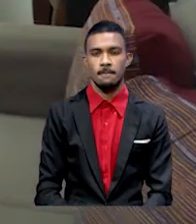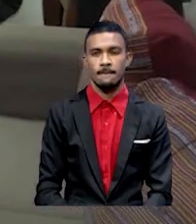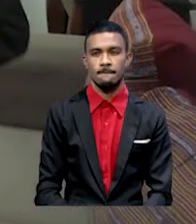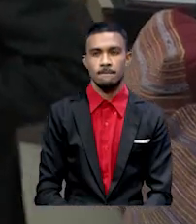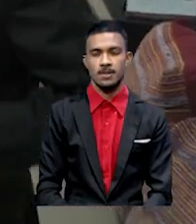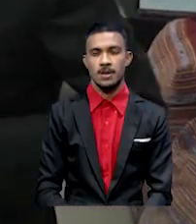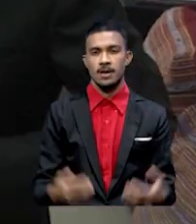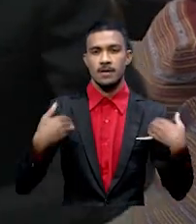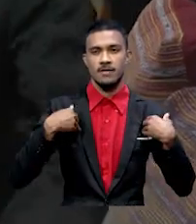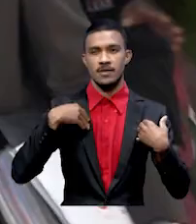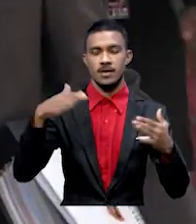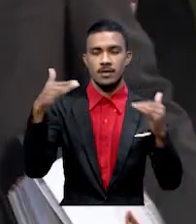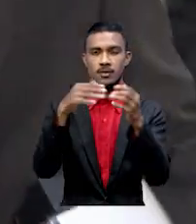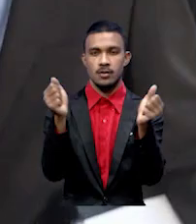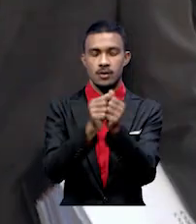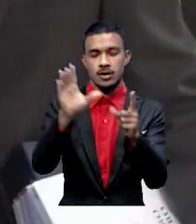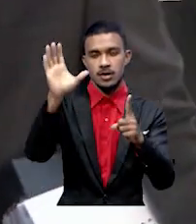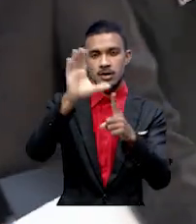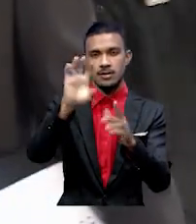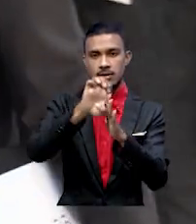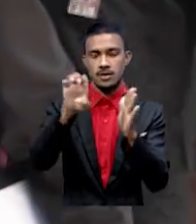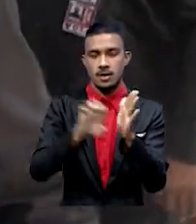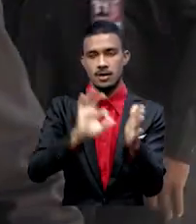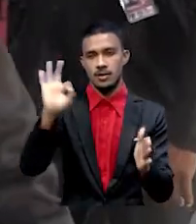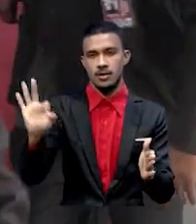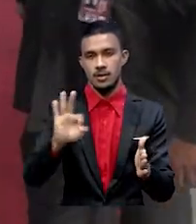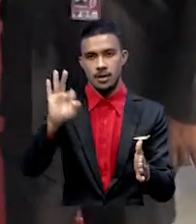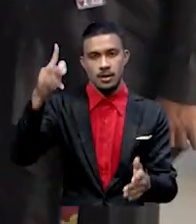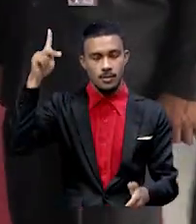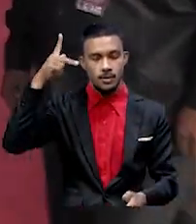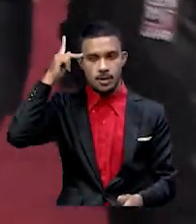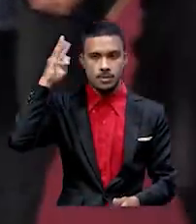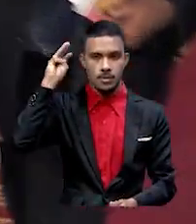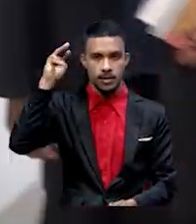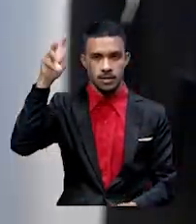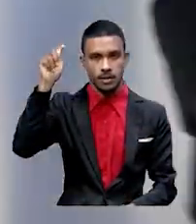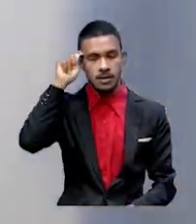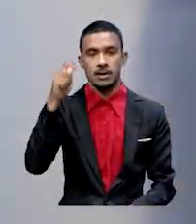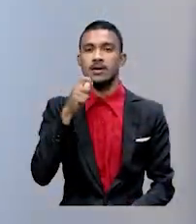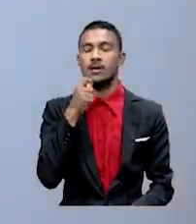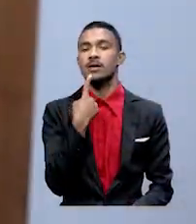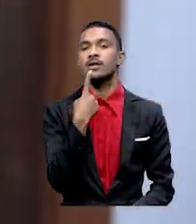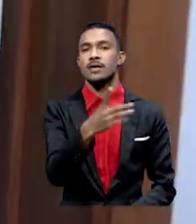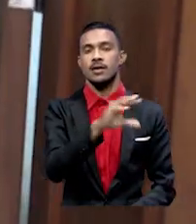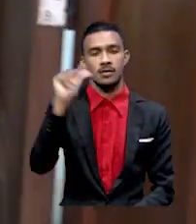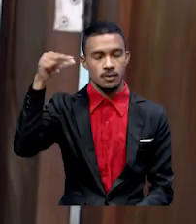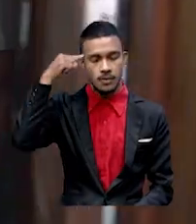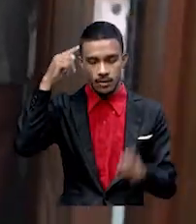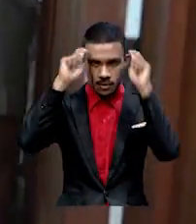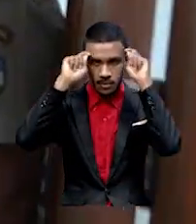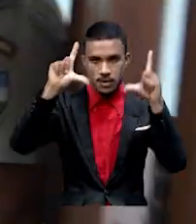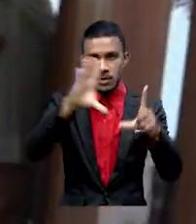Já foi no encontro, o chefe de Estado, e a quinta-feira, né? Primeiro-ministro Taoro Madanruak informa que o governo Timor-Leste continua a apoiar a